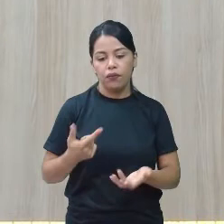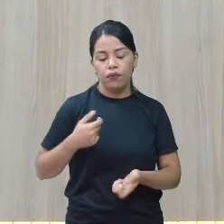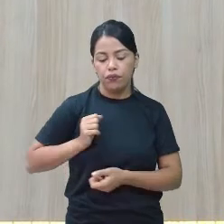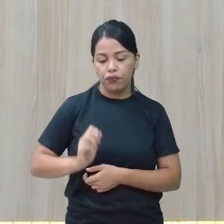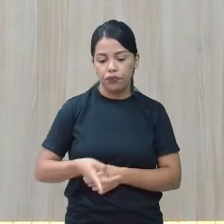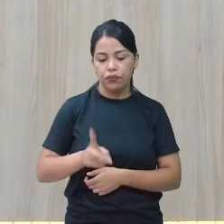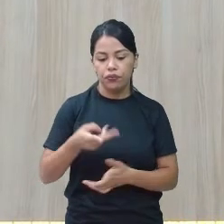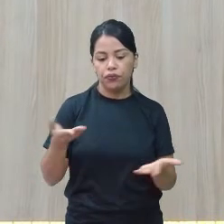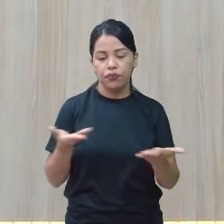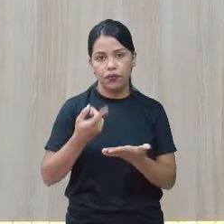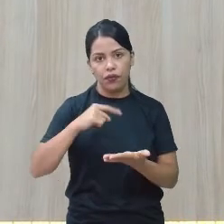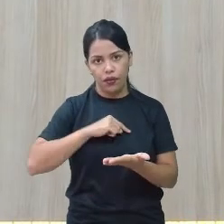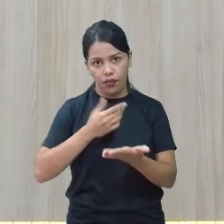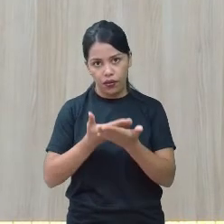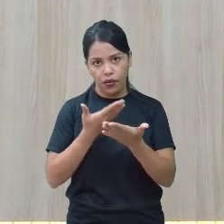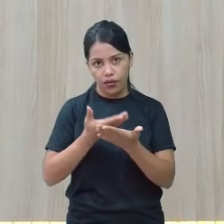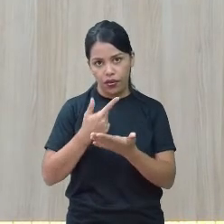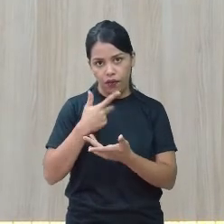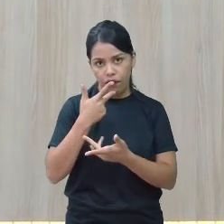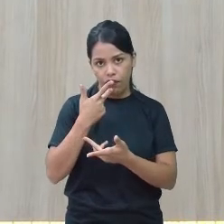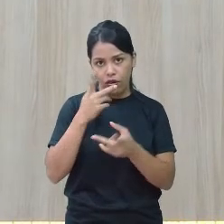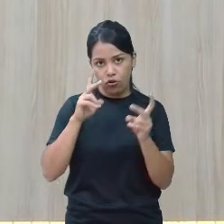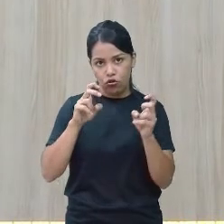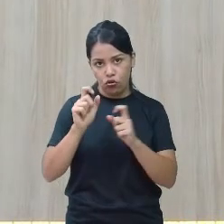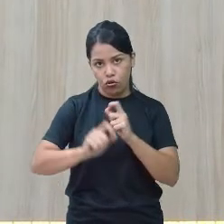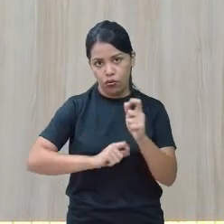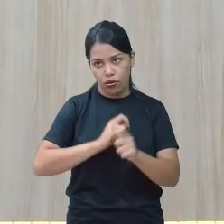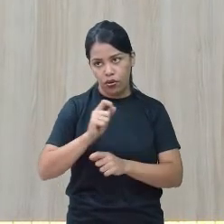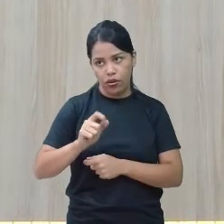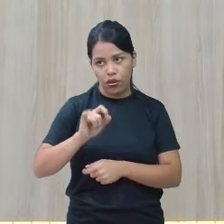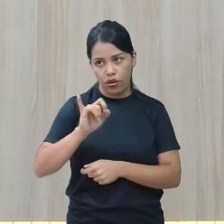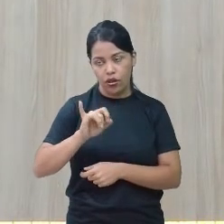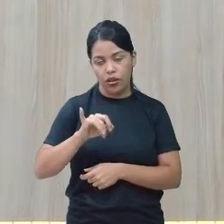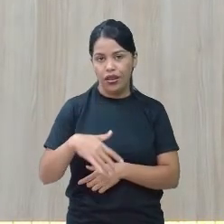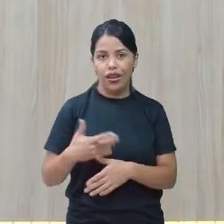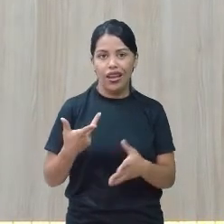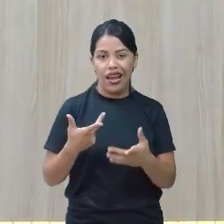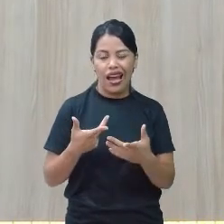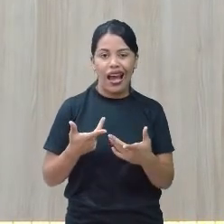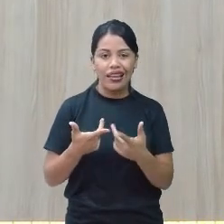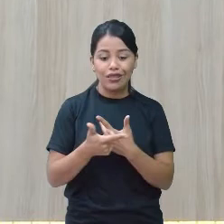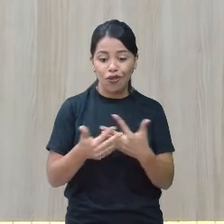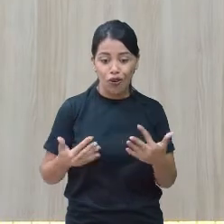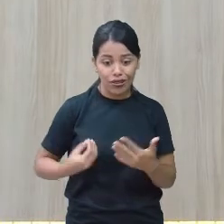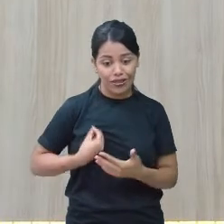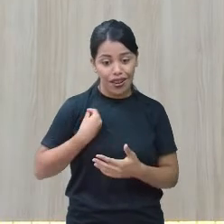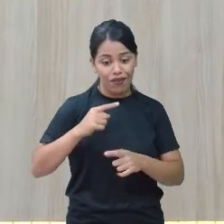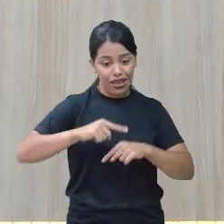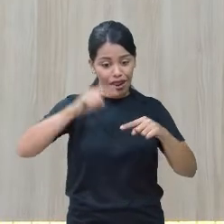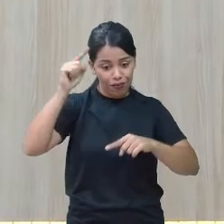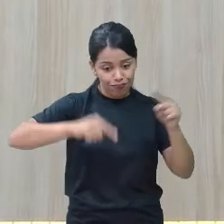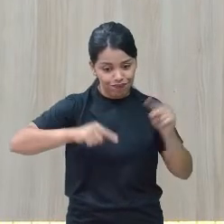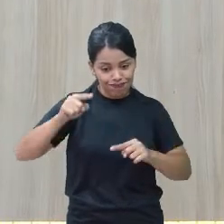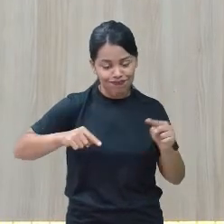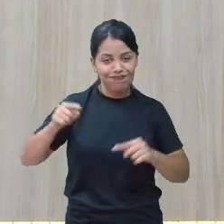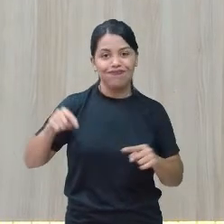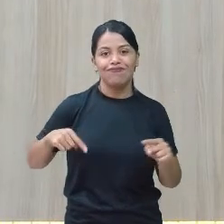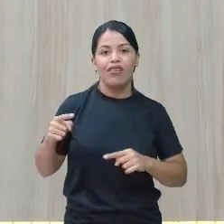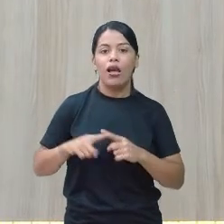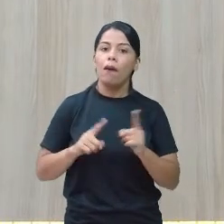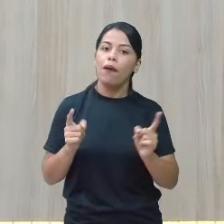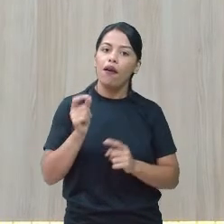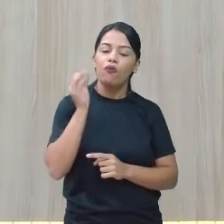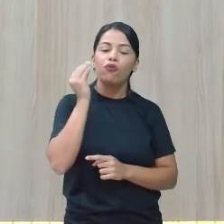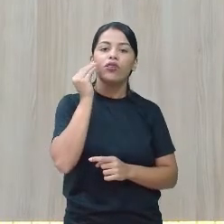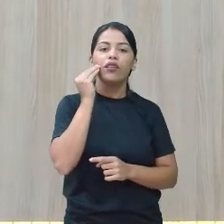continuar aqui a nossa aula, que a gente estava falando sobre a imprevisibilidade da vida. E é justamente sobre isso. Eu vou tentar, mais uma vez,